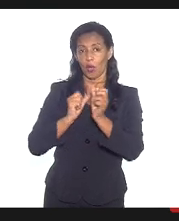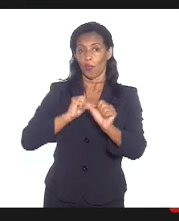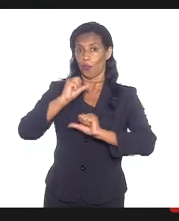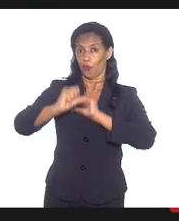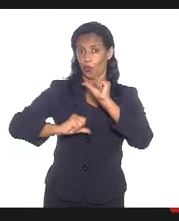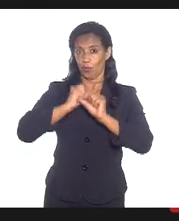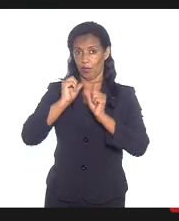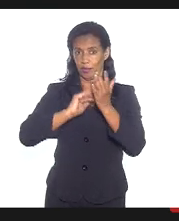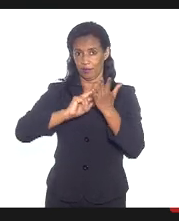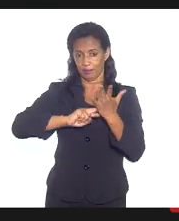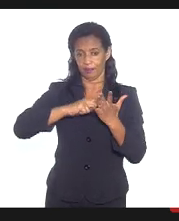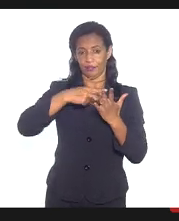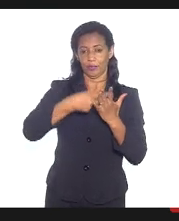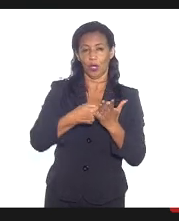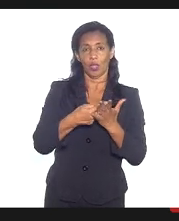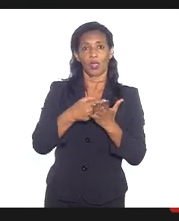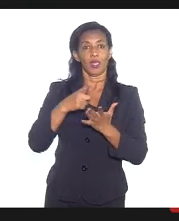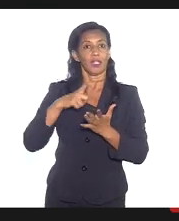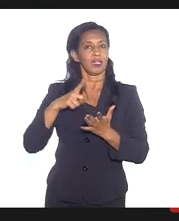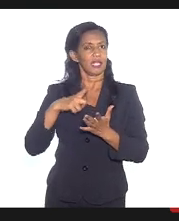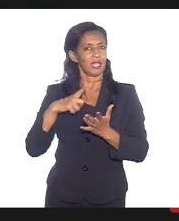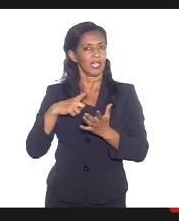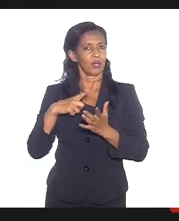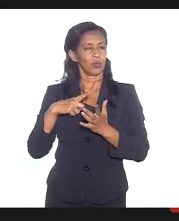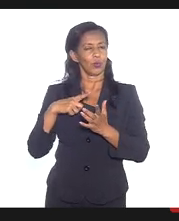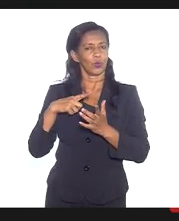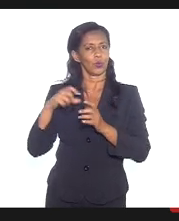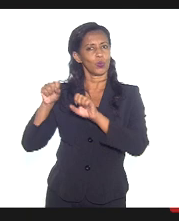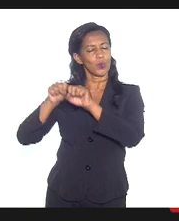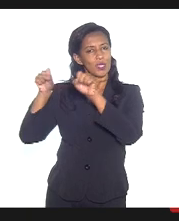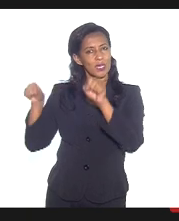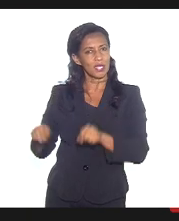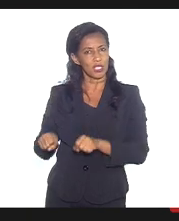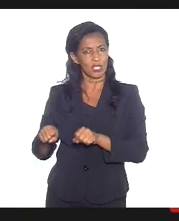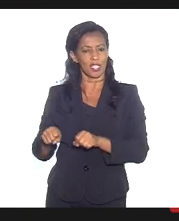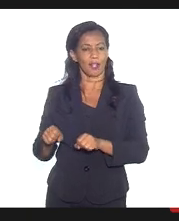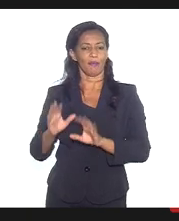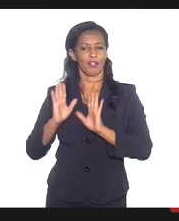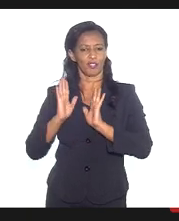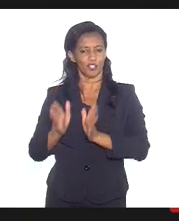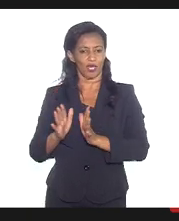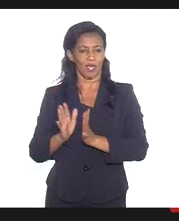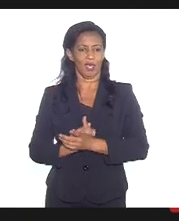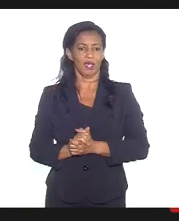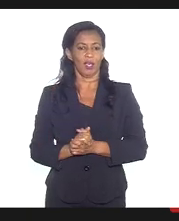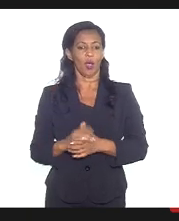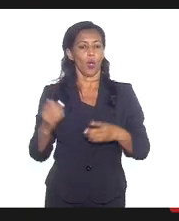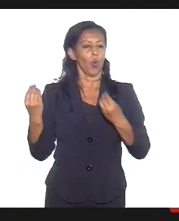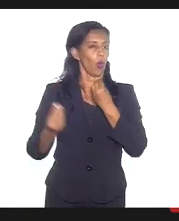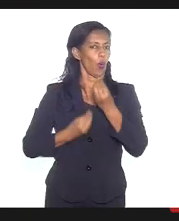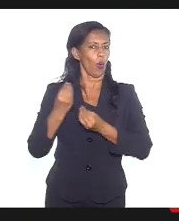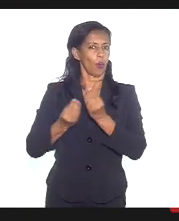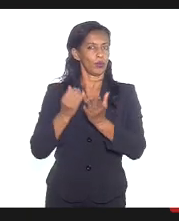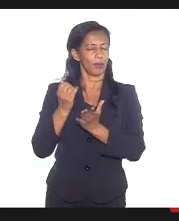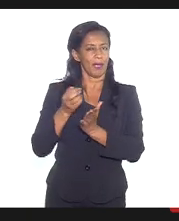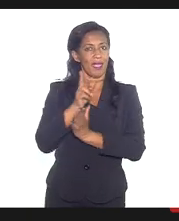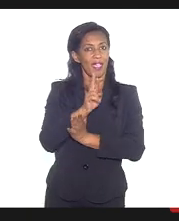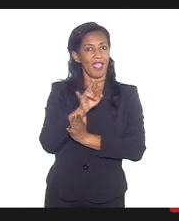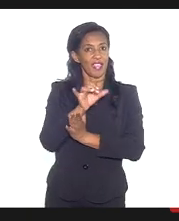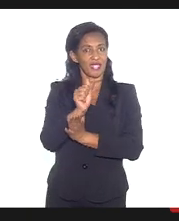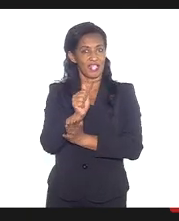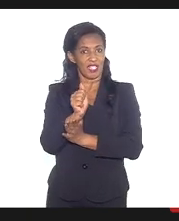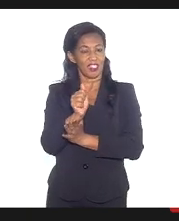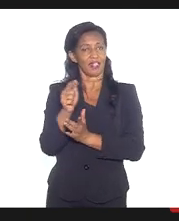sistema mais automatizado, como também a previsão de ingressos futuros das receitas não tributárias e o